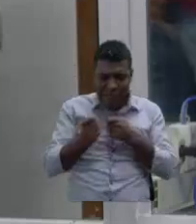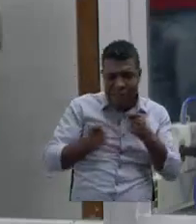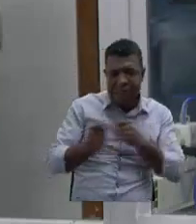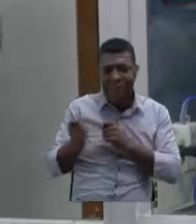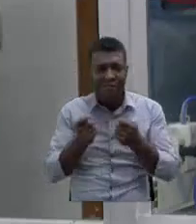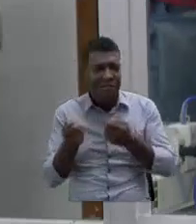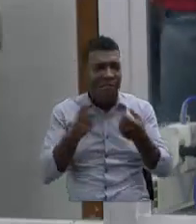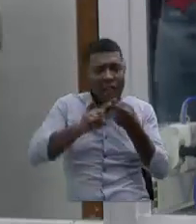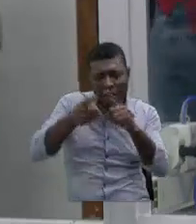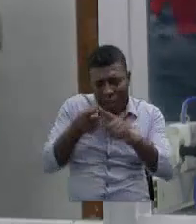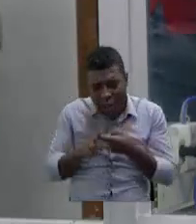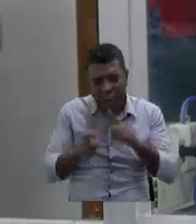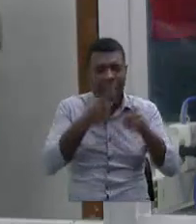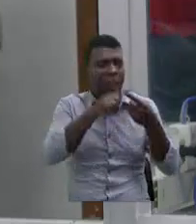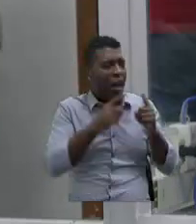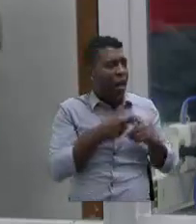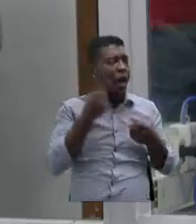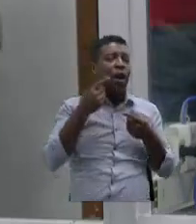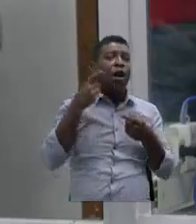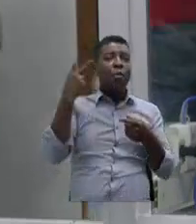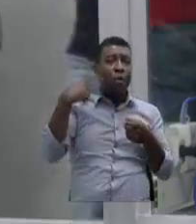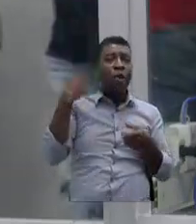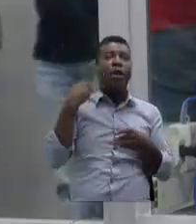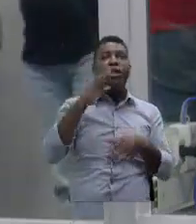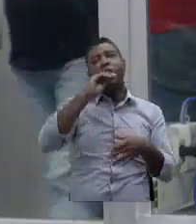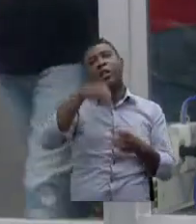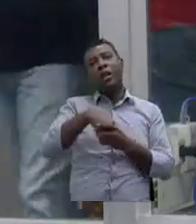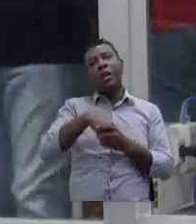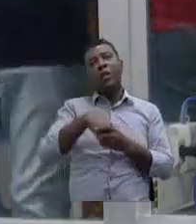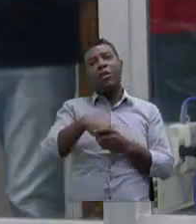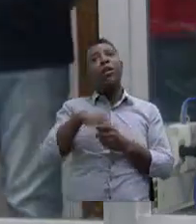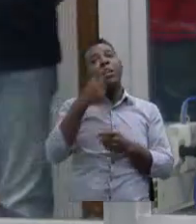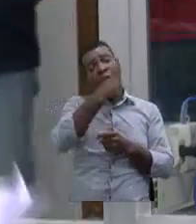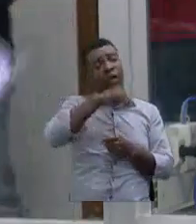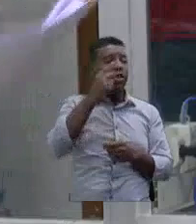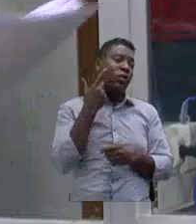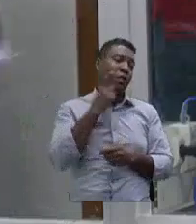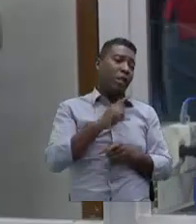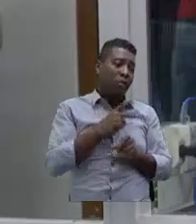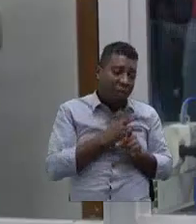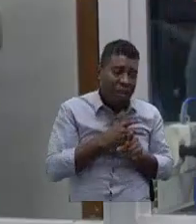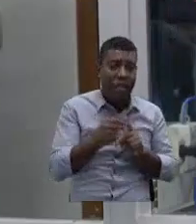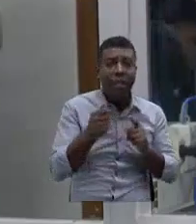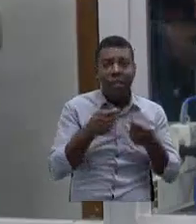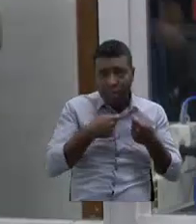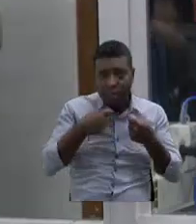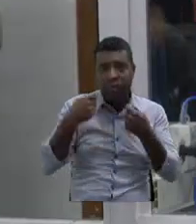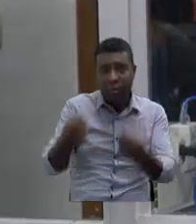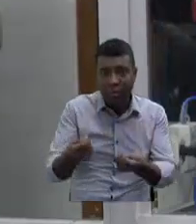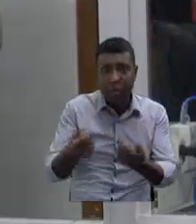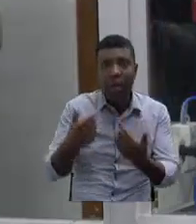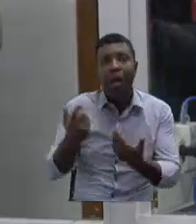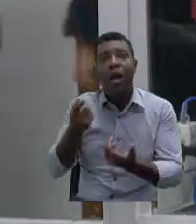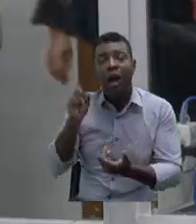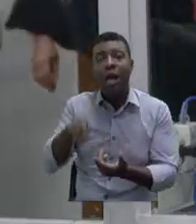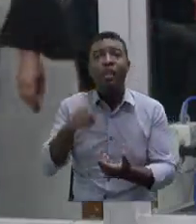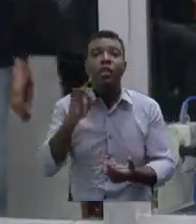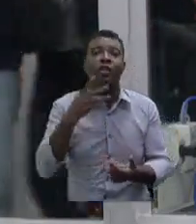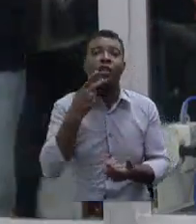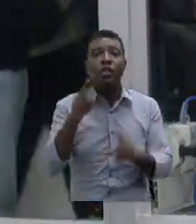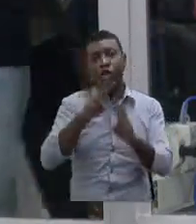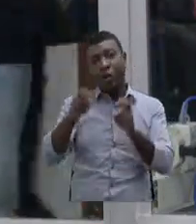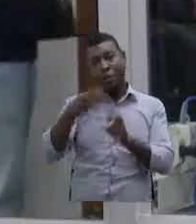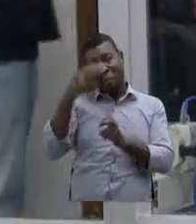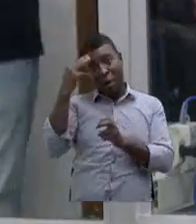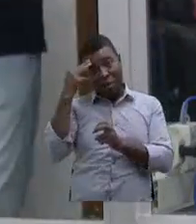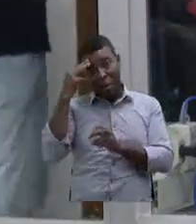Deus, nós vencemos e a gente vai ter todas essas entregas para serem feitas. Então, dito isso, considerando que memória importa, eu